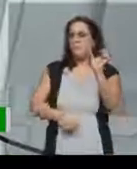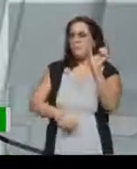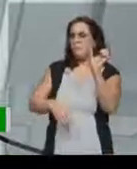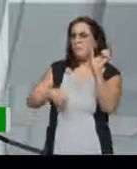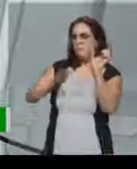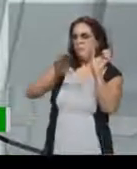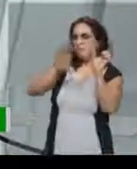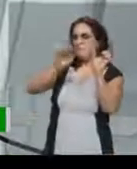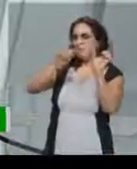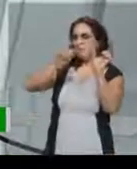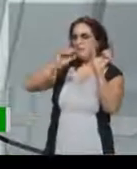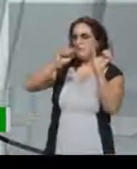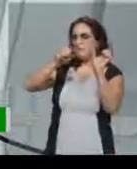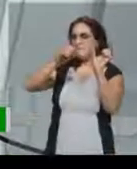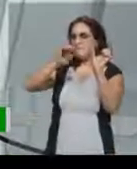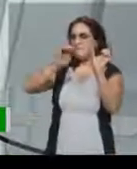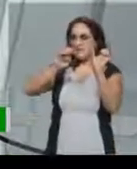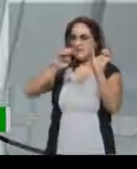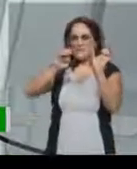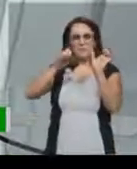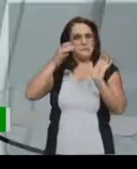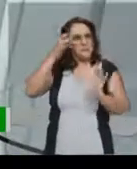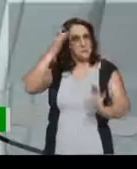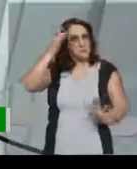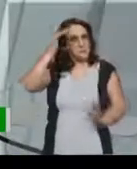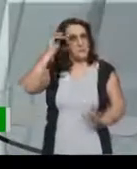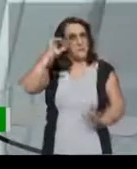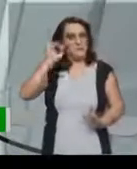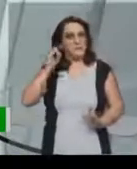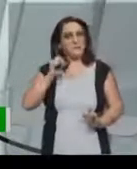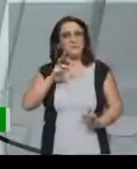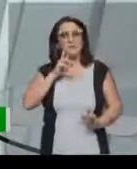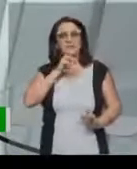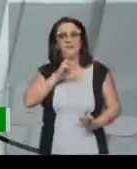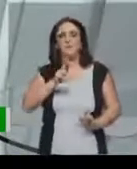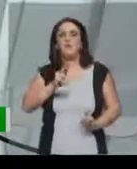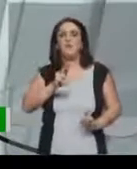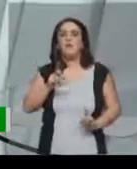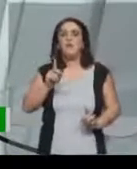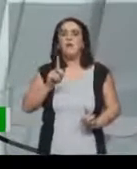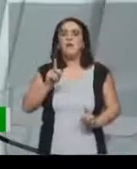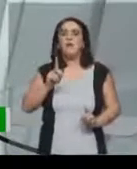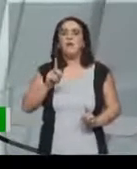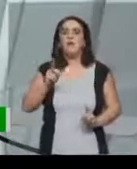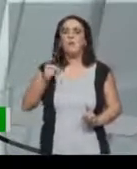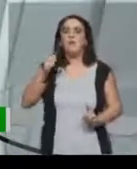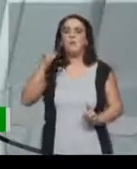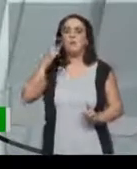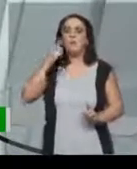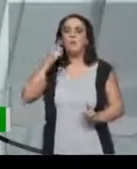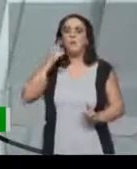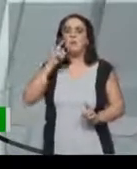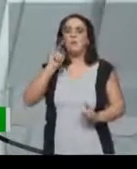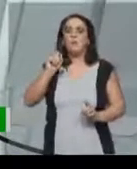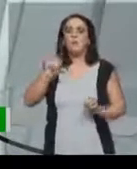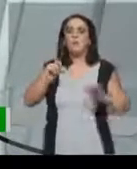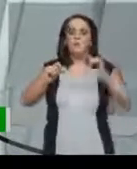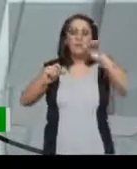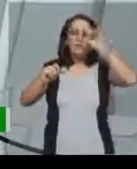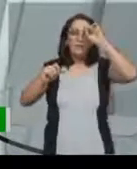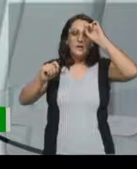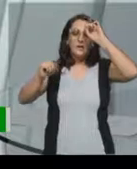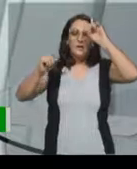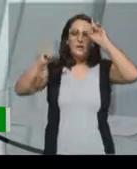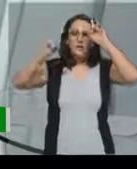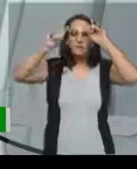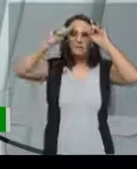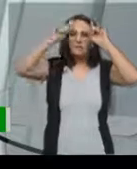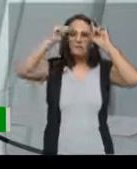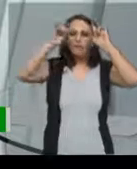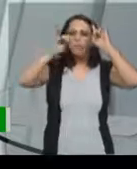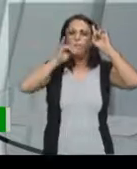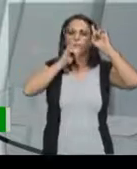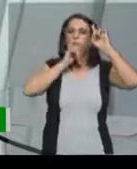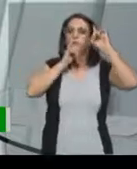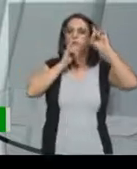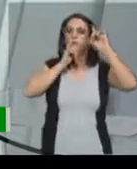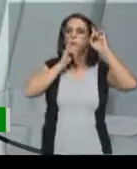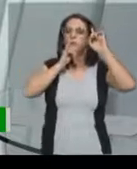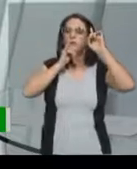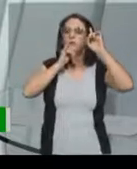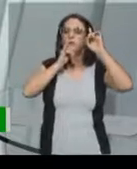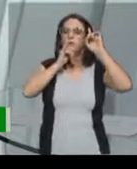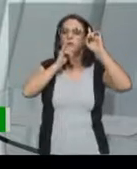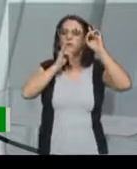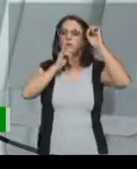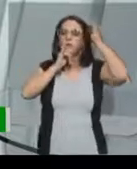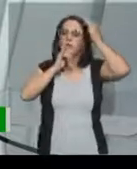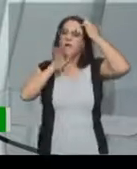se eu vou responder o Alexandre não, mas vamos lá. Eu vou pensar que essa questão da intenção. Bom, o poema, a